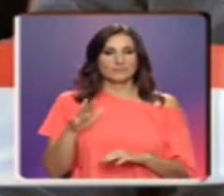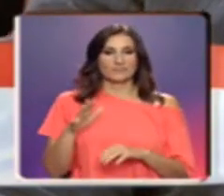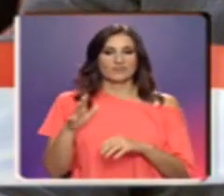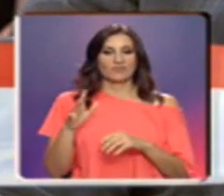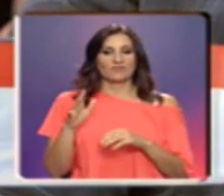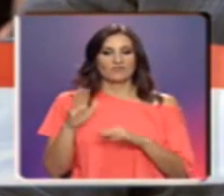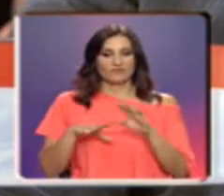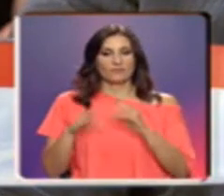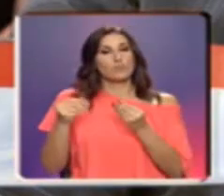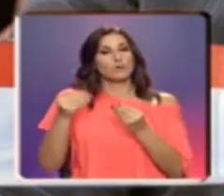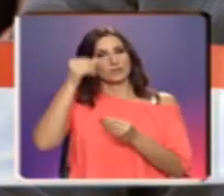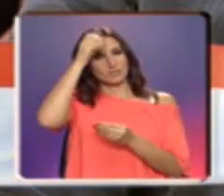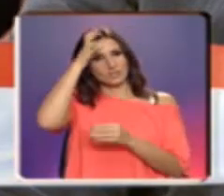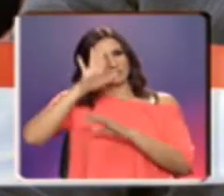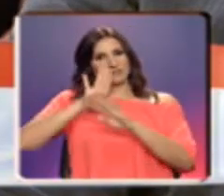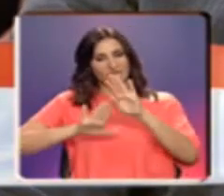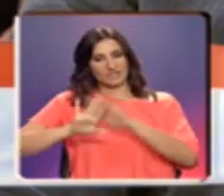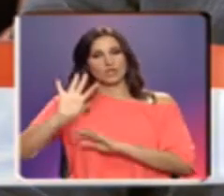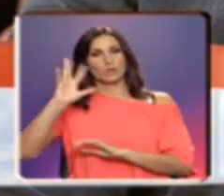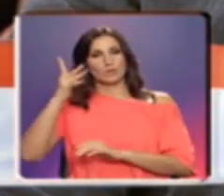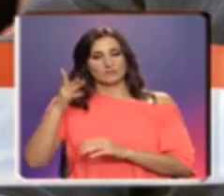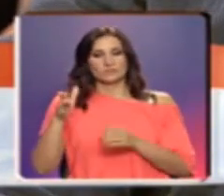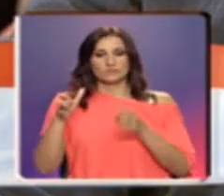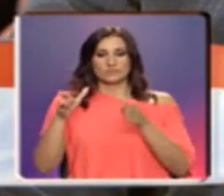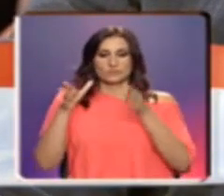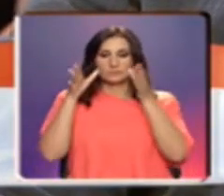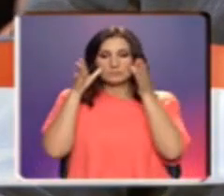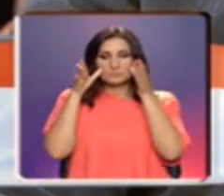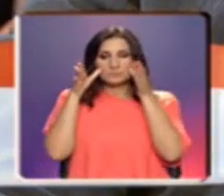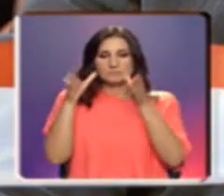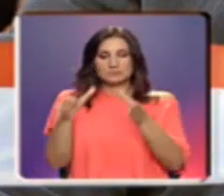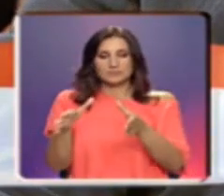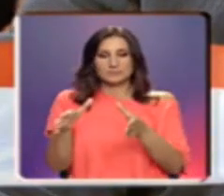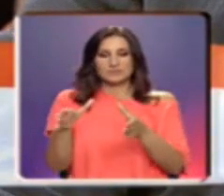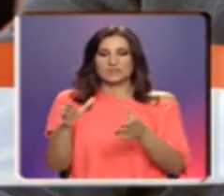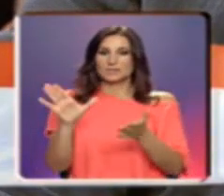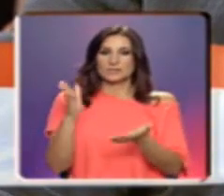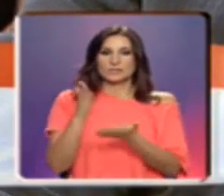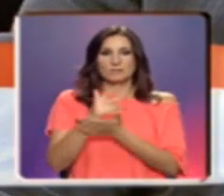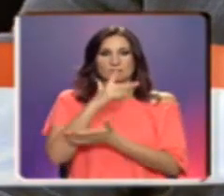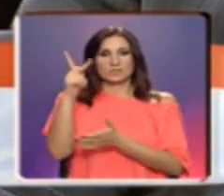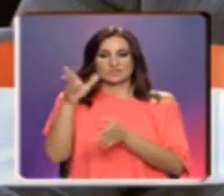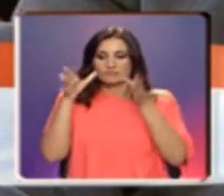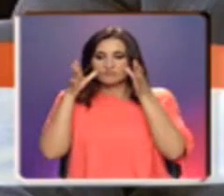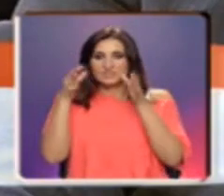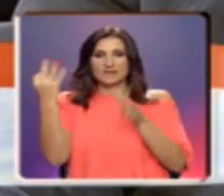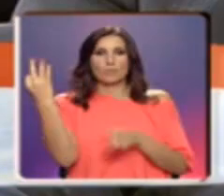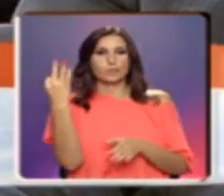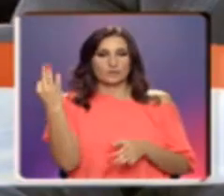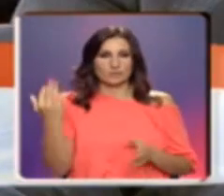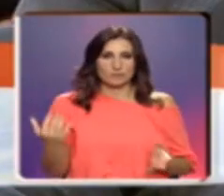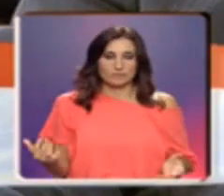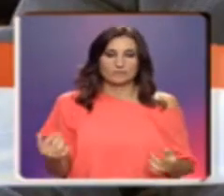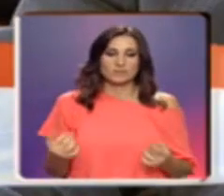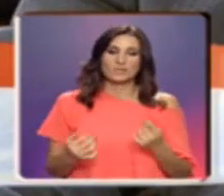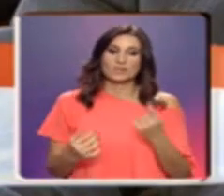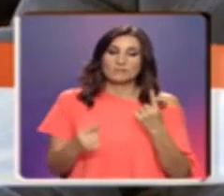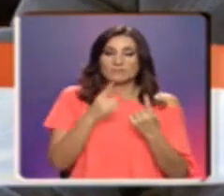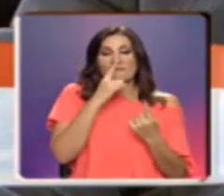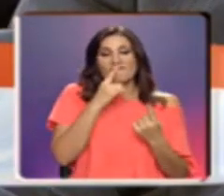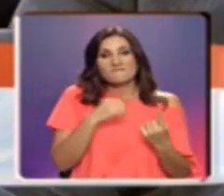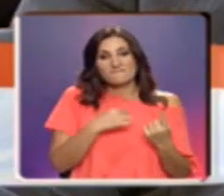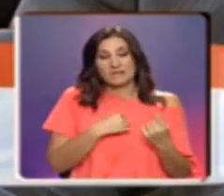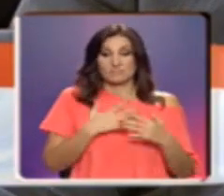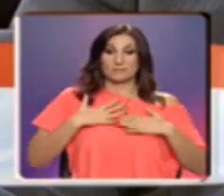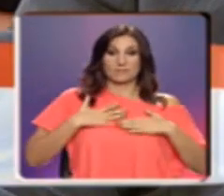foi extremamente inteligente quando se dedicou pura e simplesmente ao clube. E é um dos erros graves,